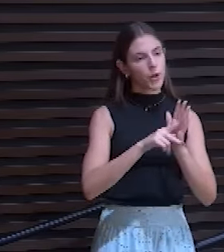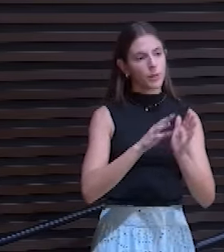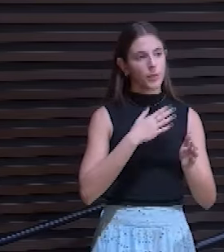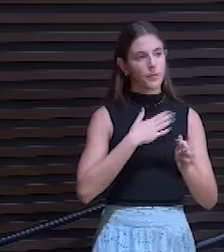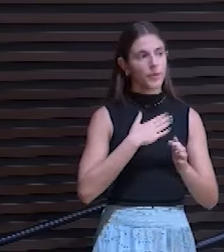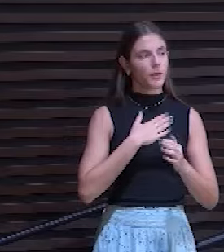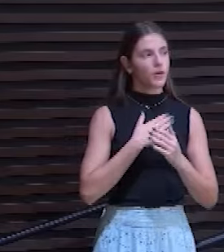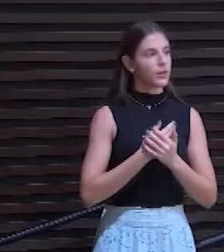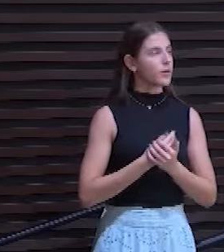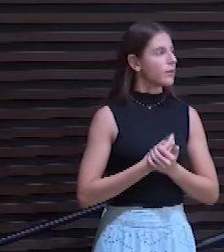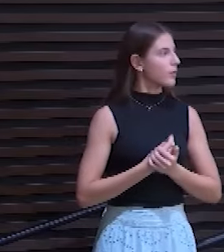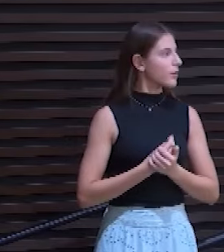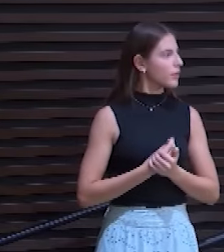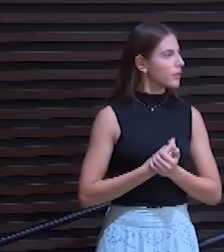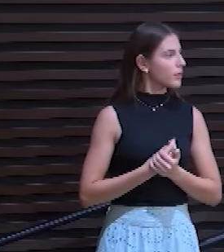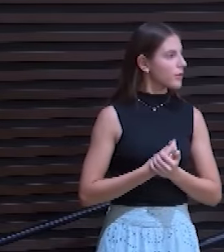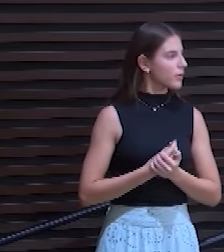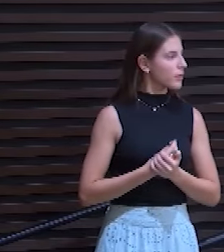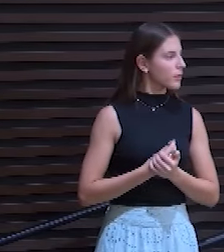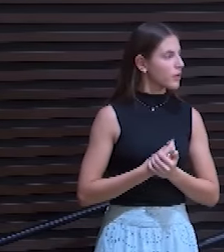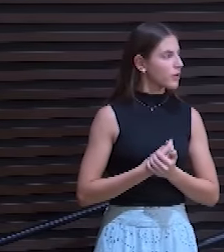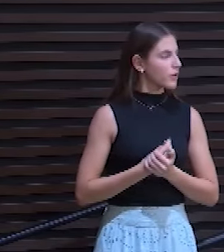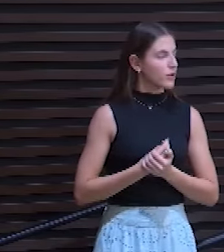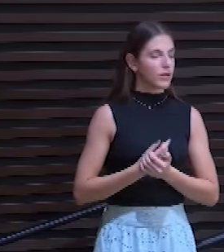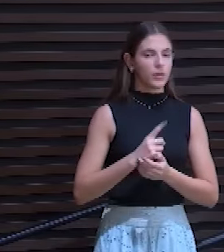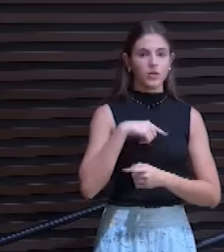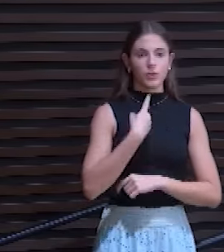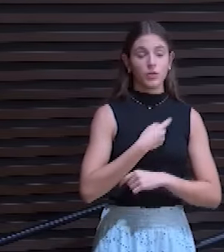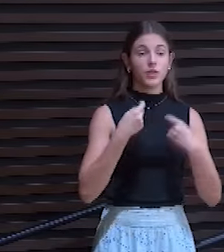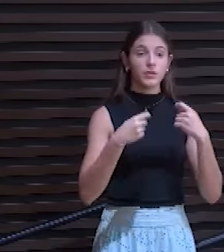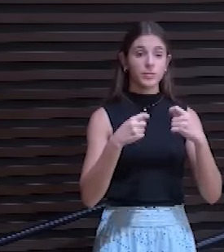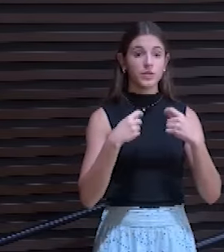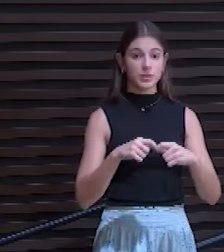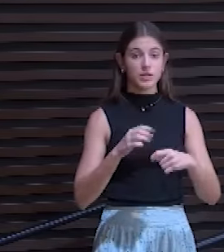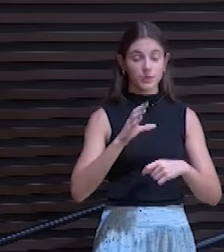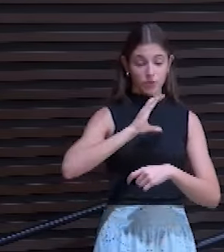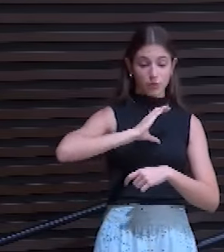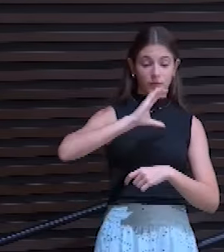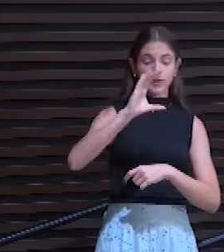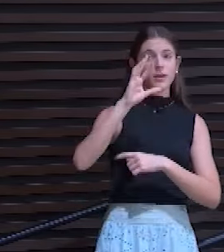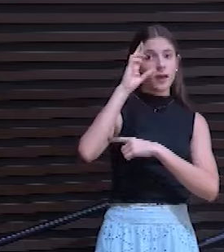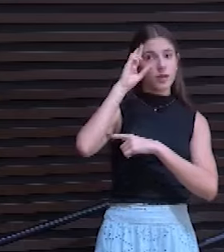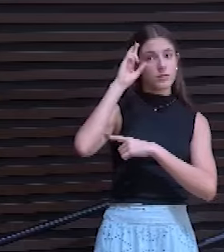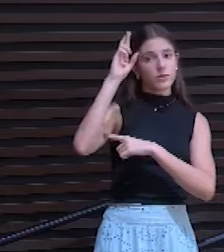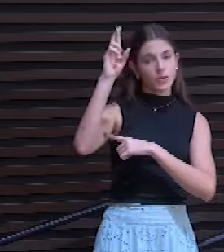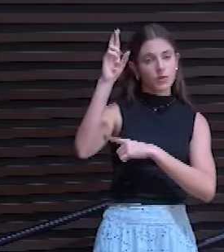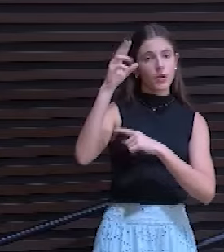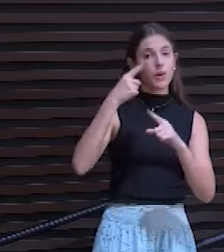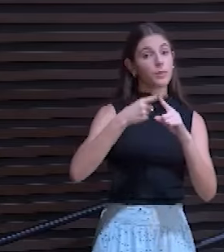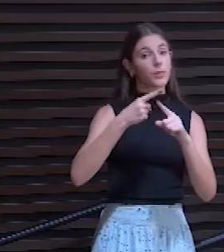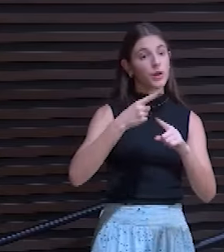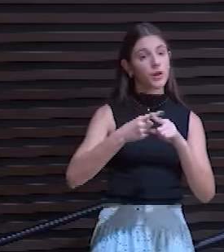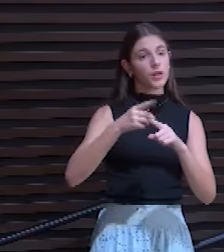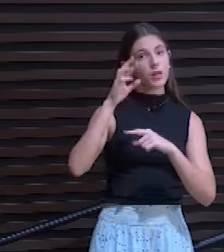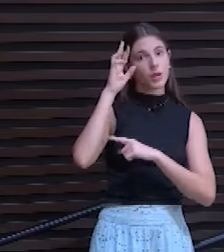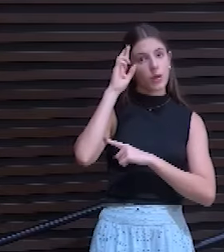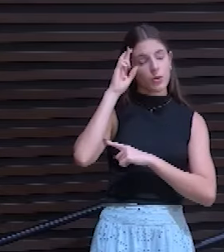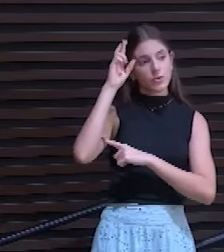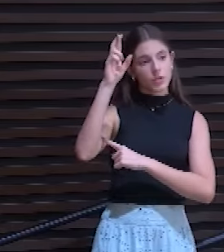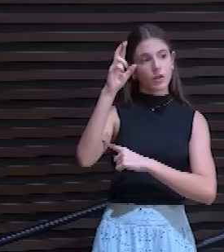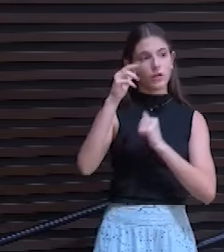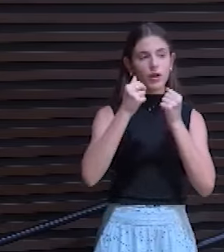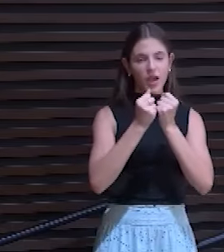nau, bota os remos na mão e navega com fé em Jesus. Então tu verás que bonança se faz, pois com ele seguro estás. Olha, vê